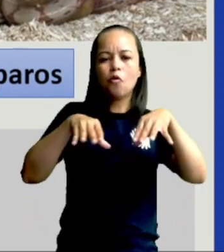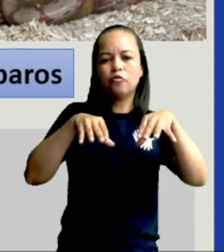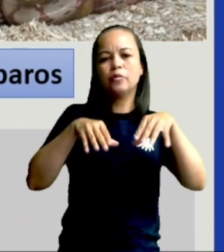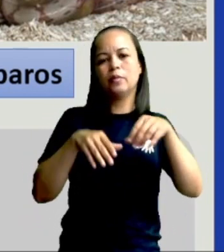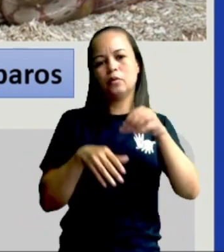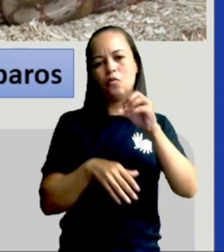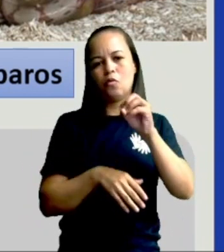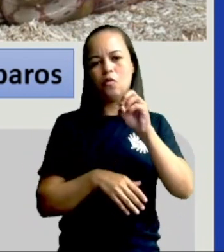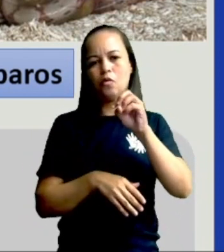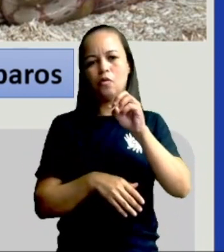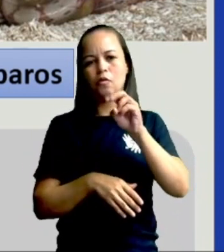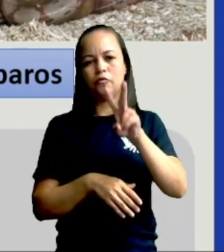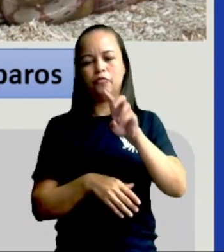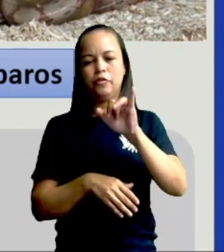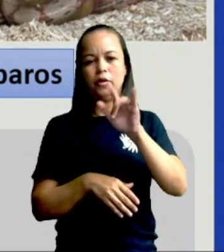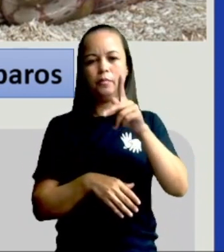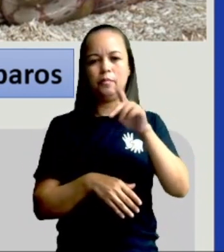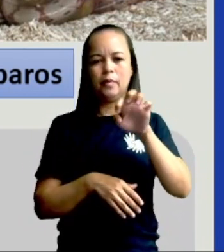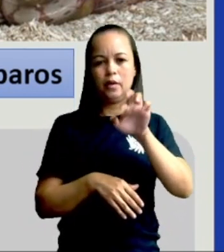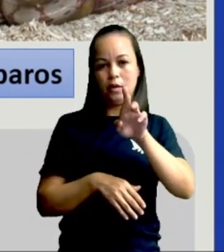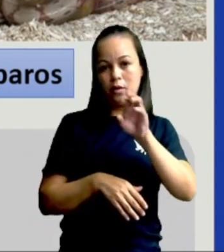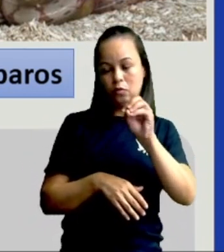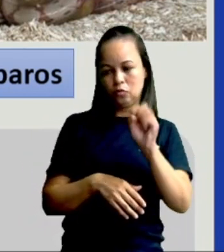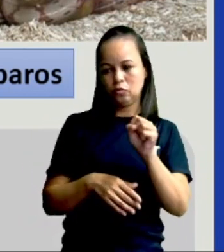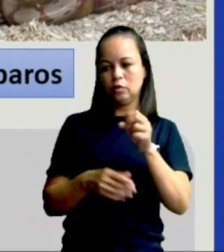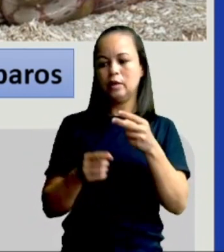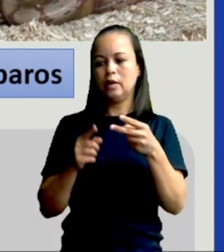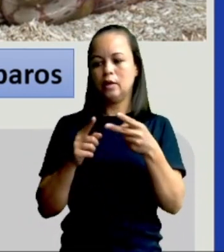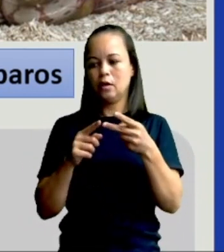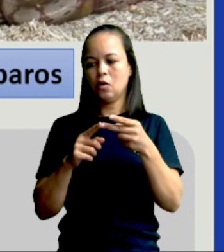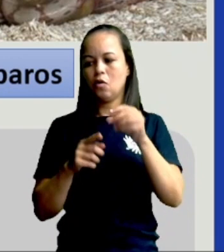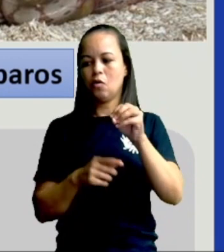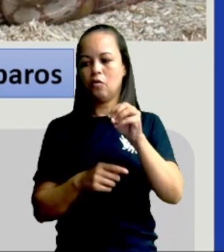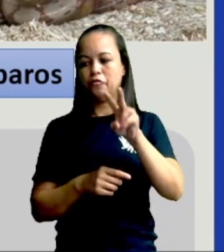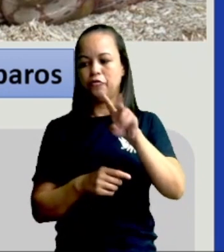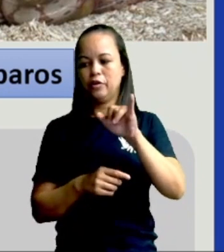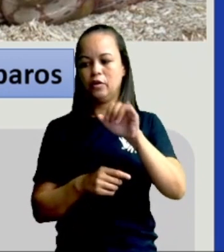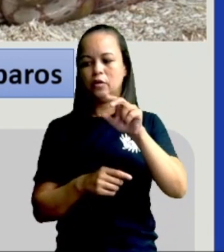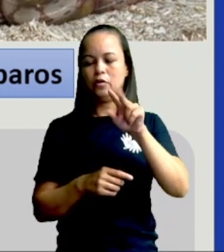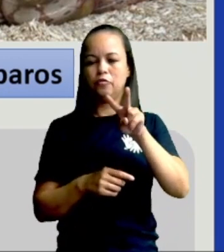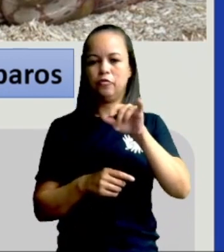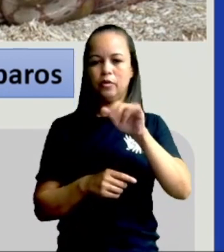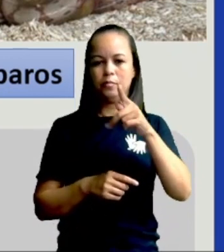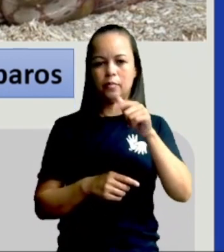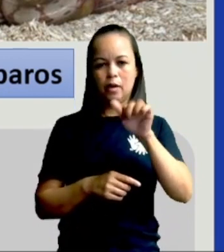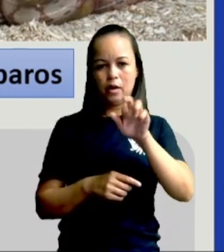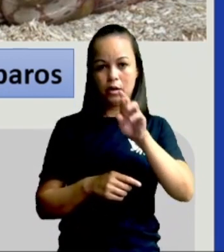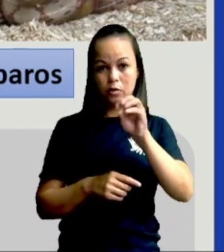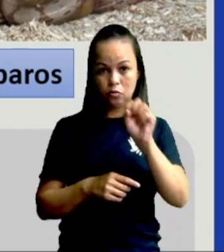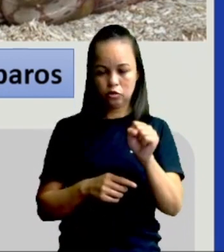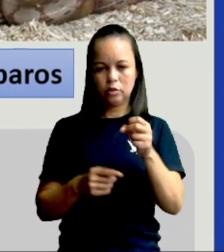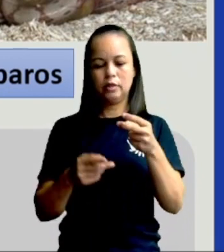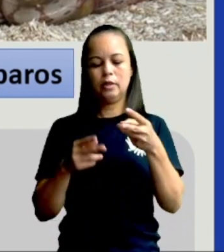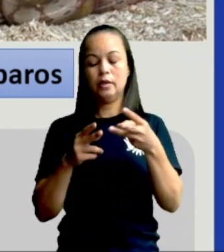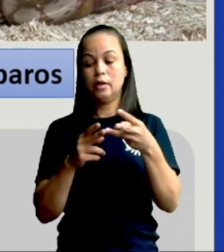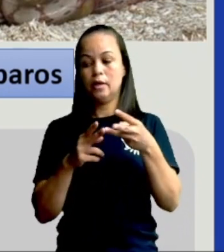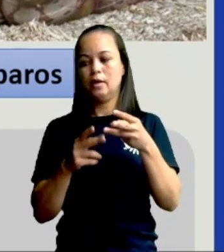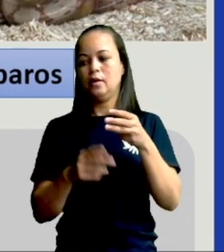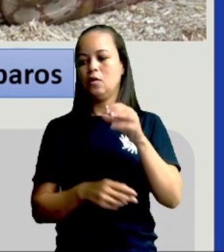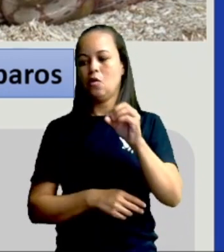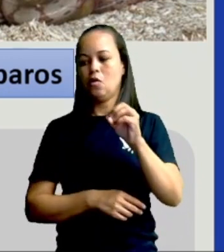ovíparos, vivíparos e ovovivíparos, né? Então nós temos os répteis